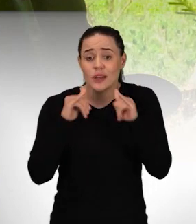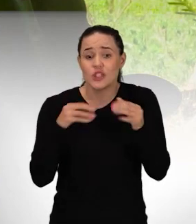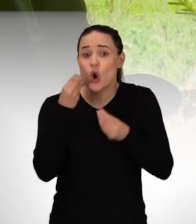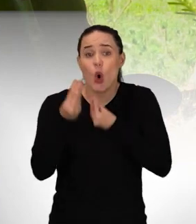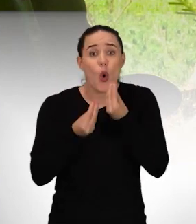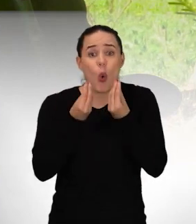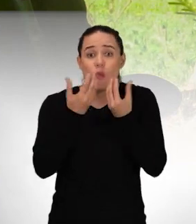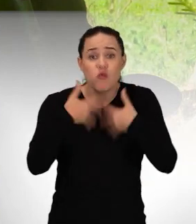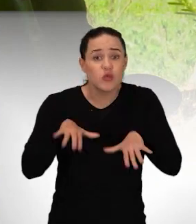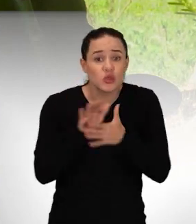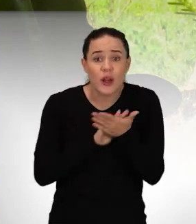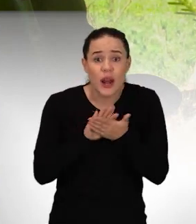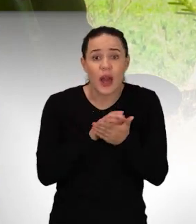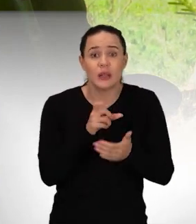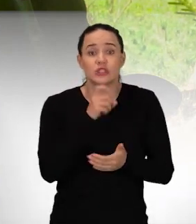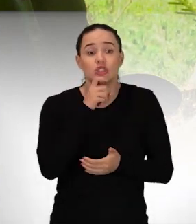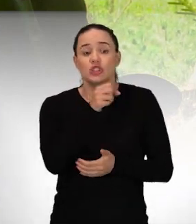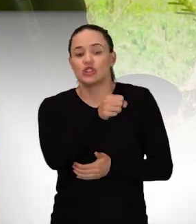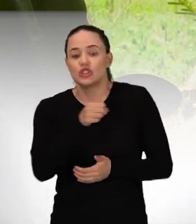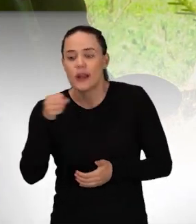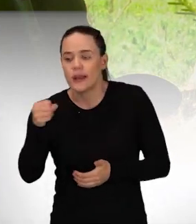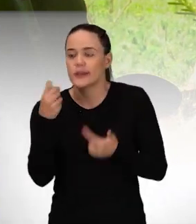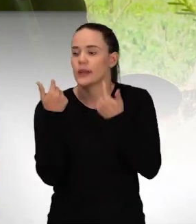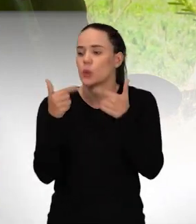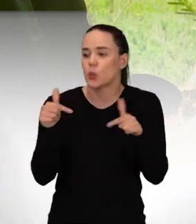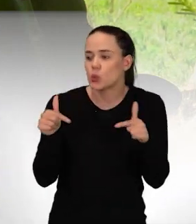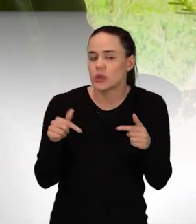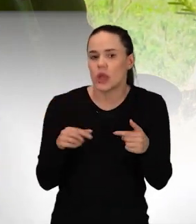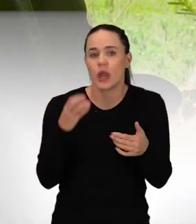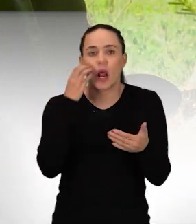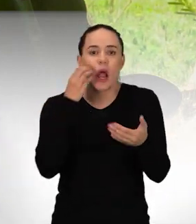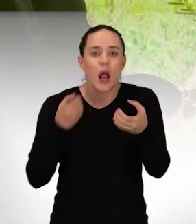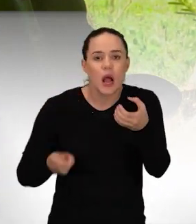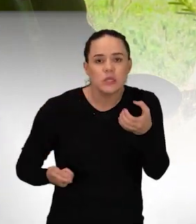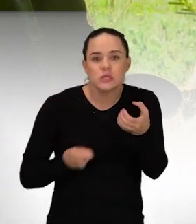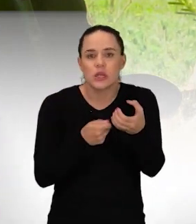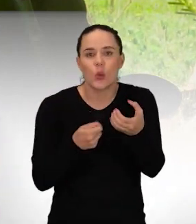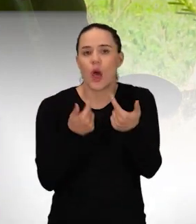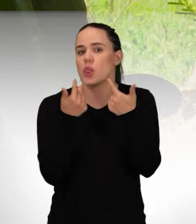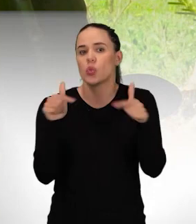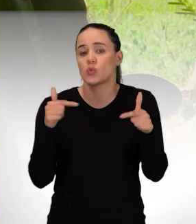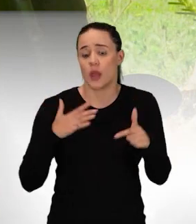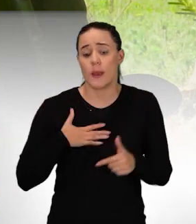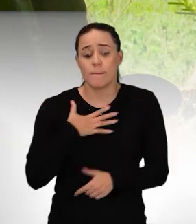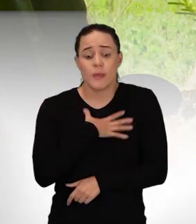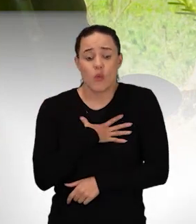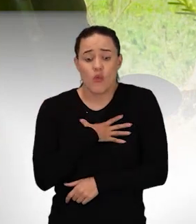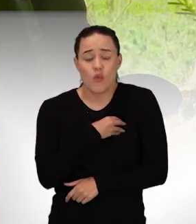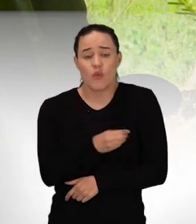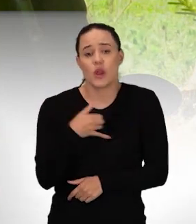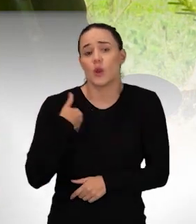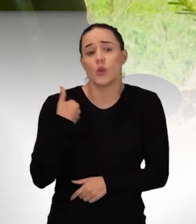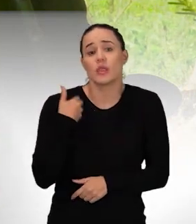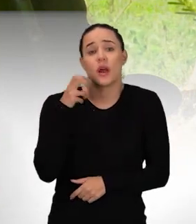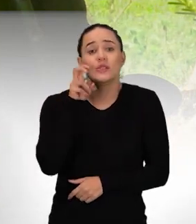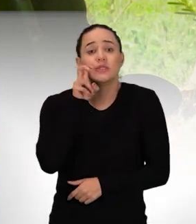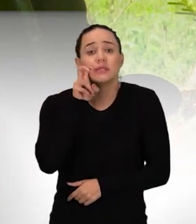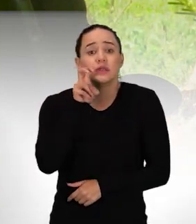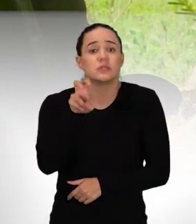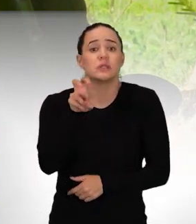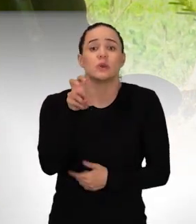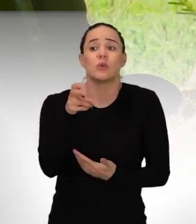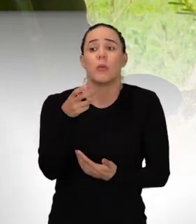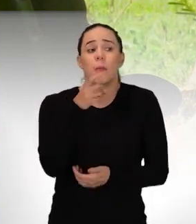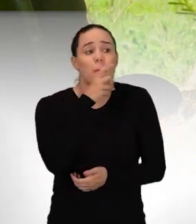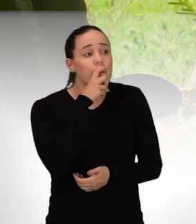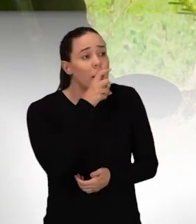funciona nada. Porque não tem uma geladeira, não tem onde a gente carregar um celular. Eu tenho um filhozinho de 5 anos.